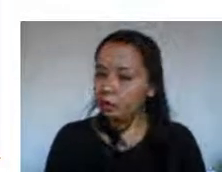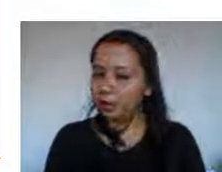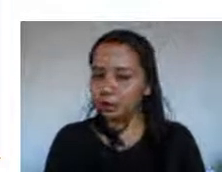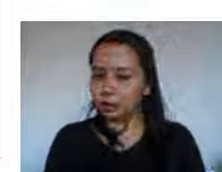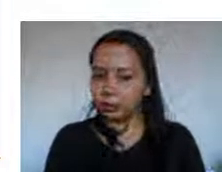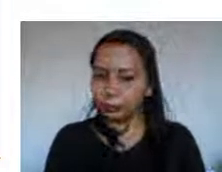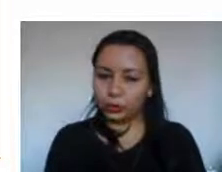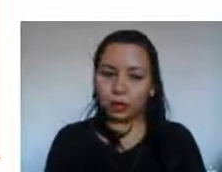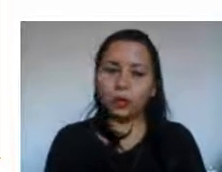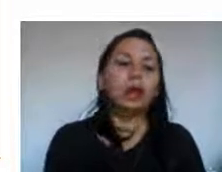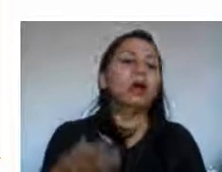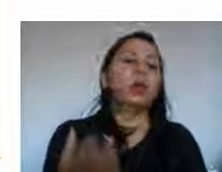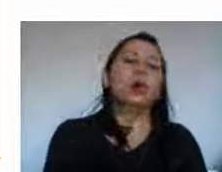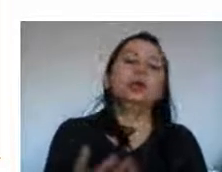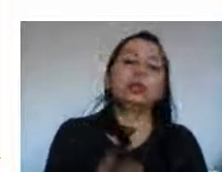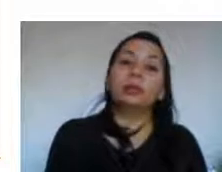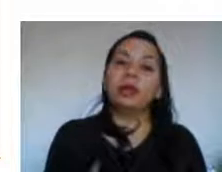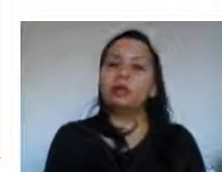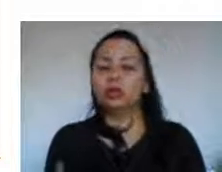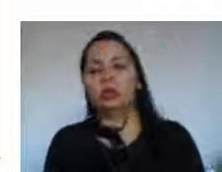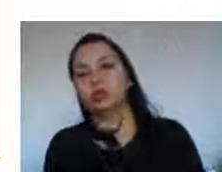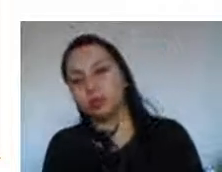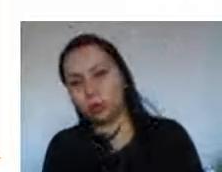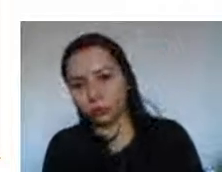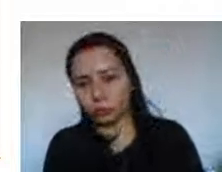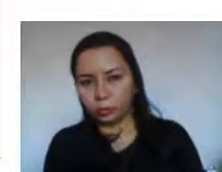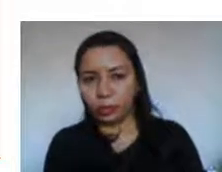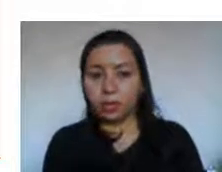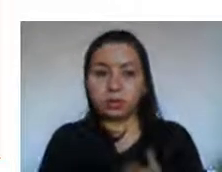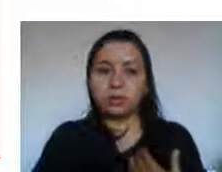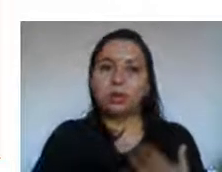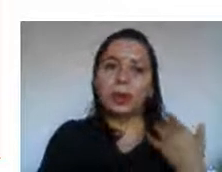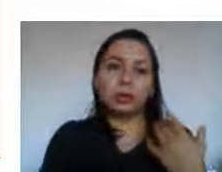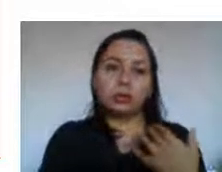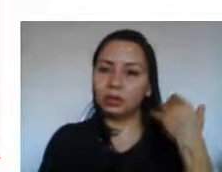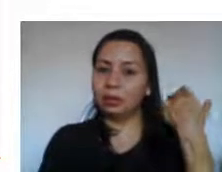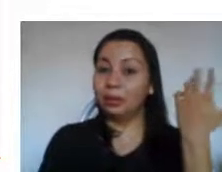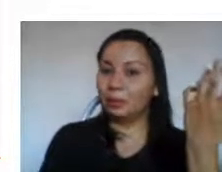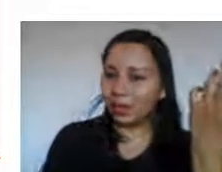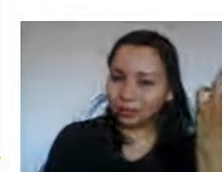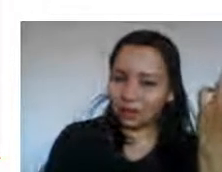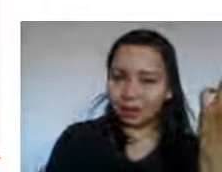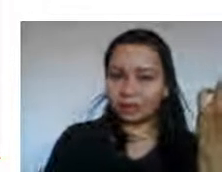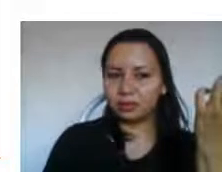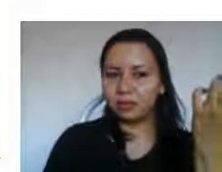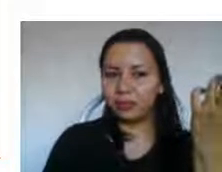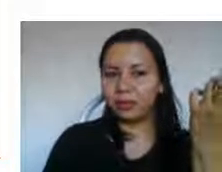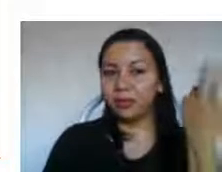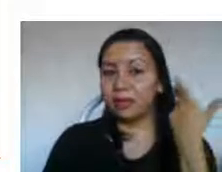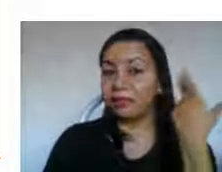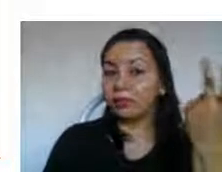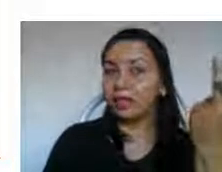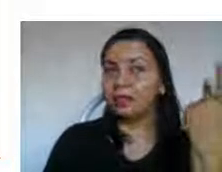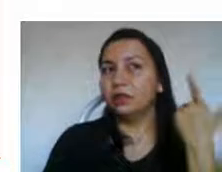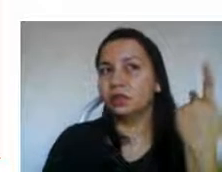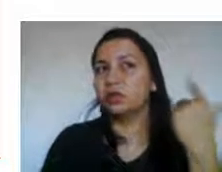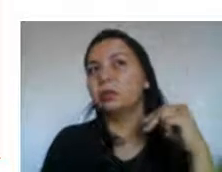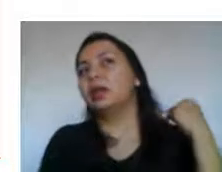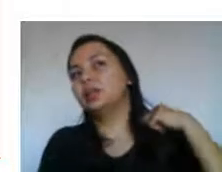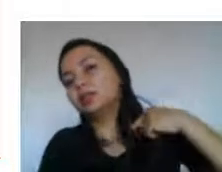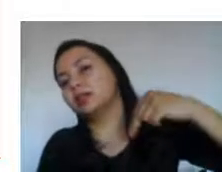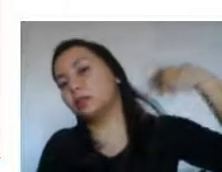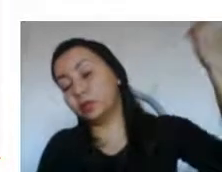na alimentação mundial, quanto também no setor socioeconômico. Isso são impactos ambientais que refletem não